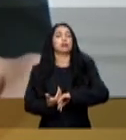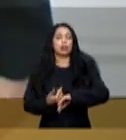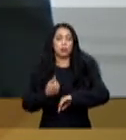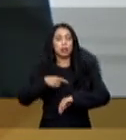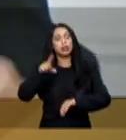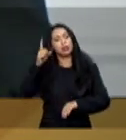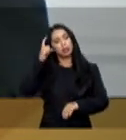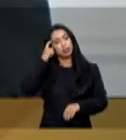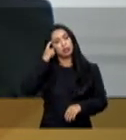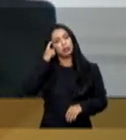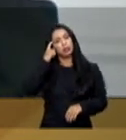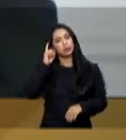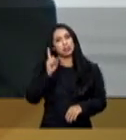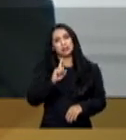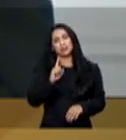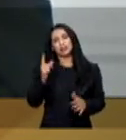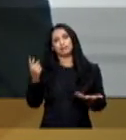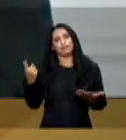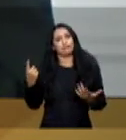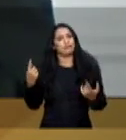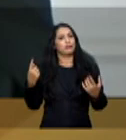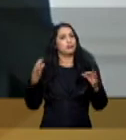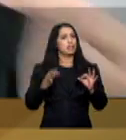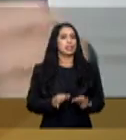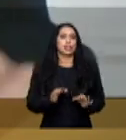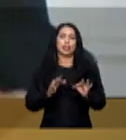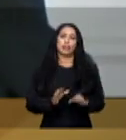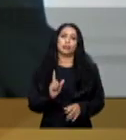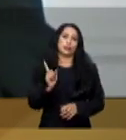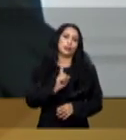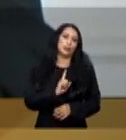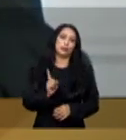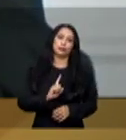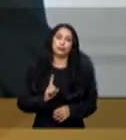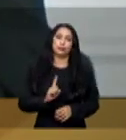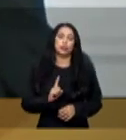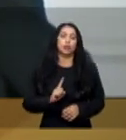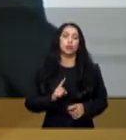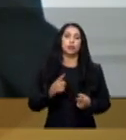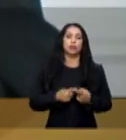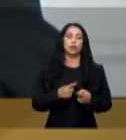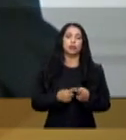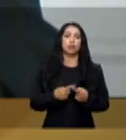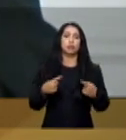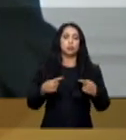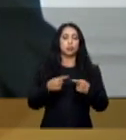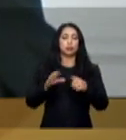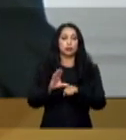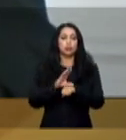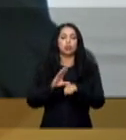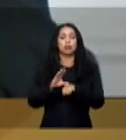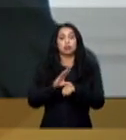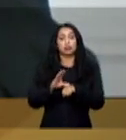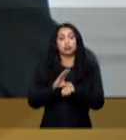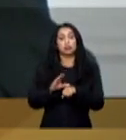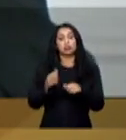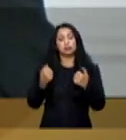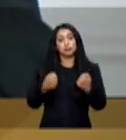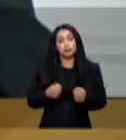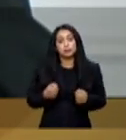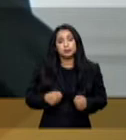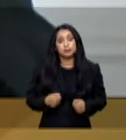parece não ter sido acertada e legítima em face da Constituição, porque sem